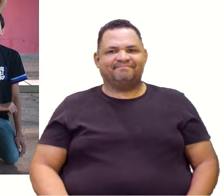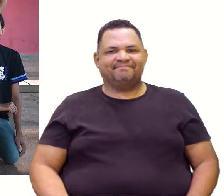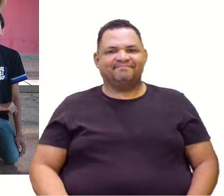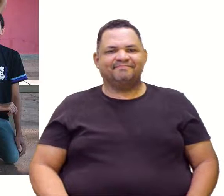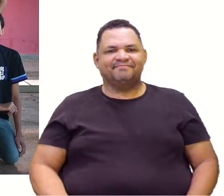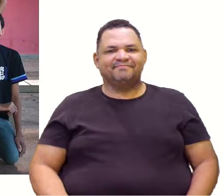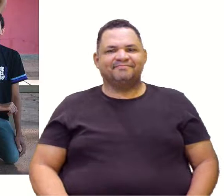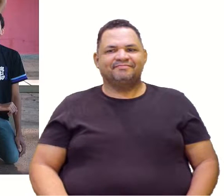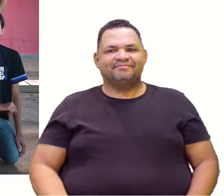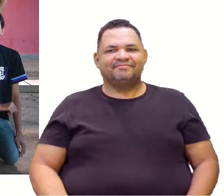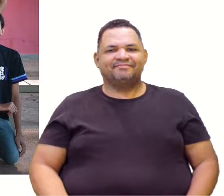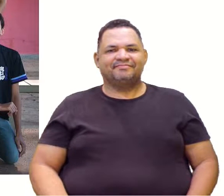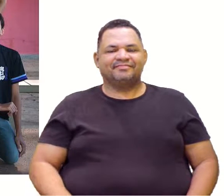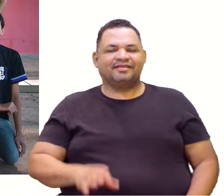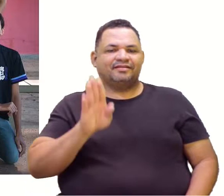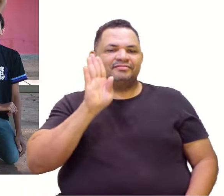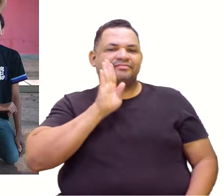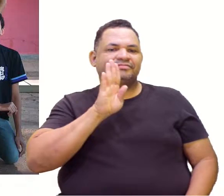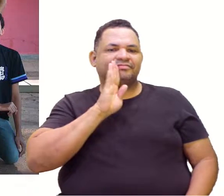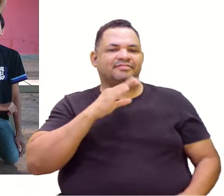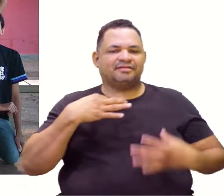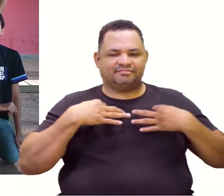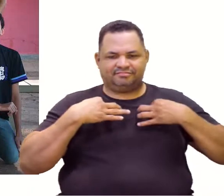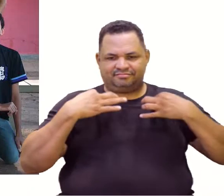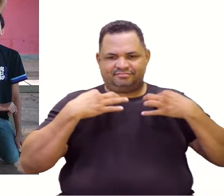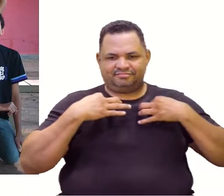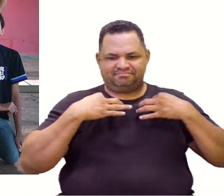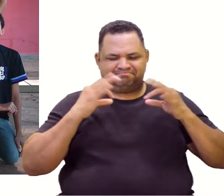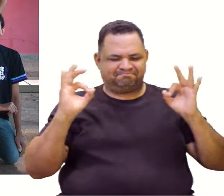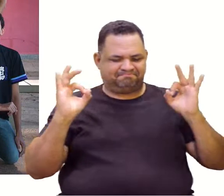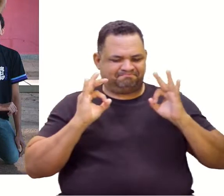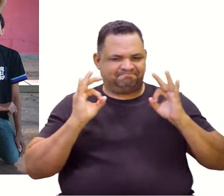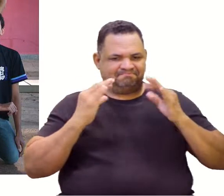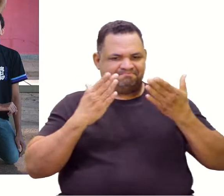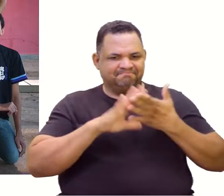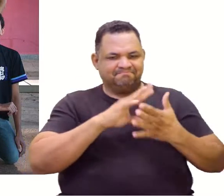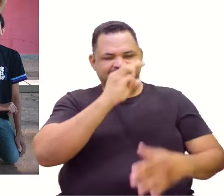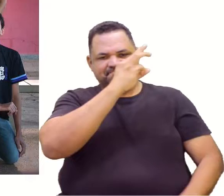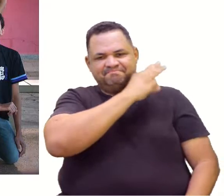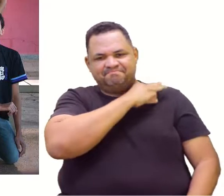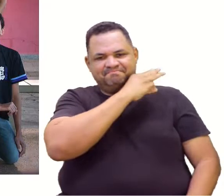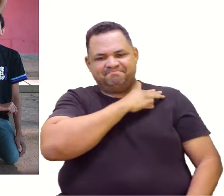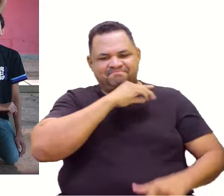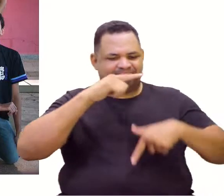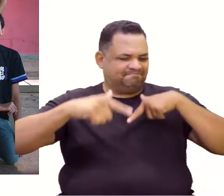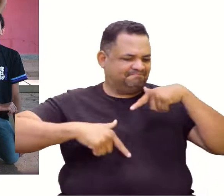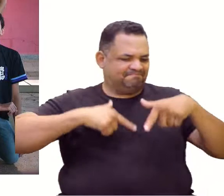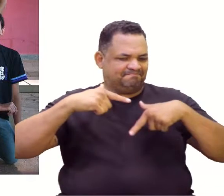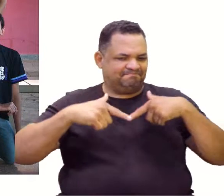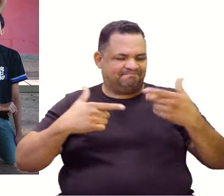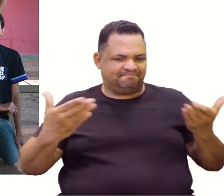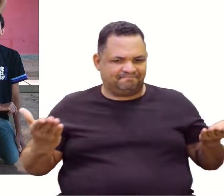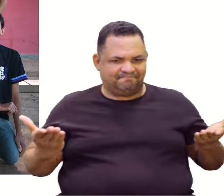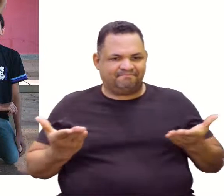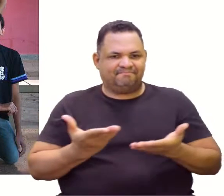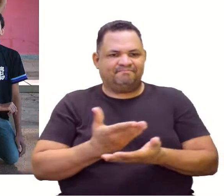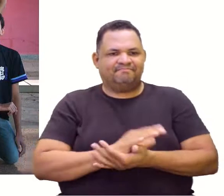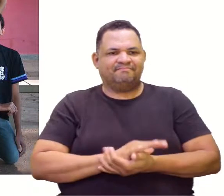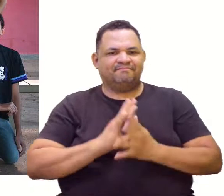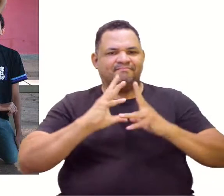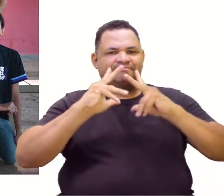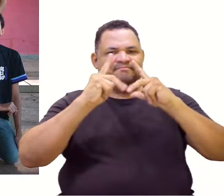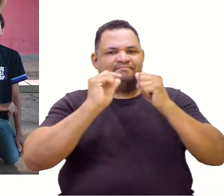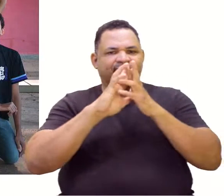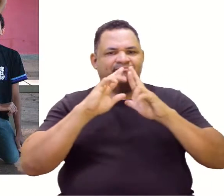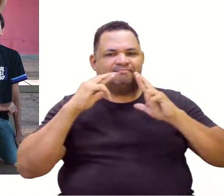Não, né? Então, olha aí que legal. Camiseta já personalizada, terceirão em ação, né? Todos